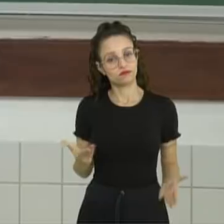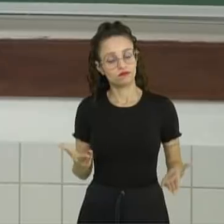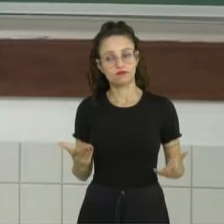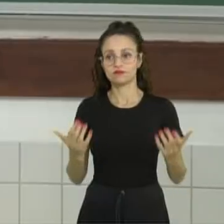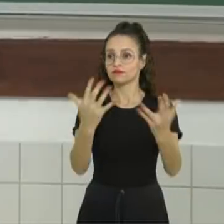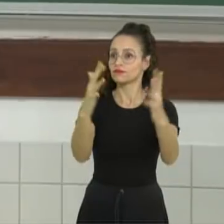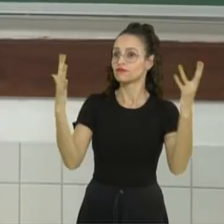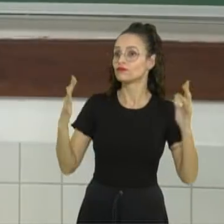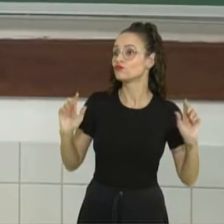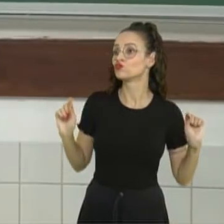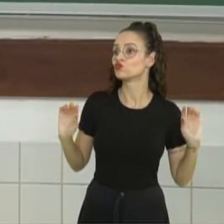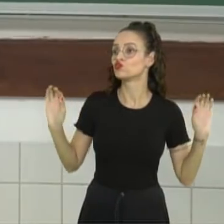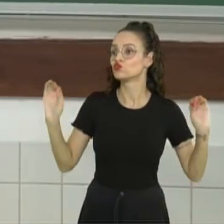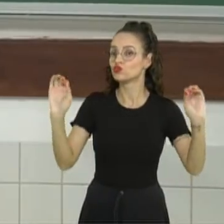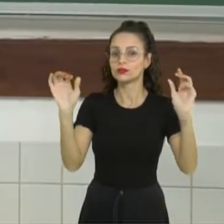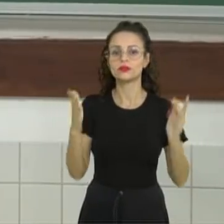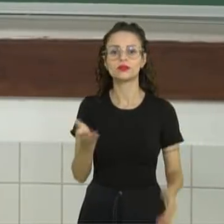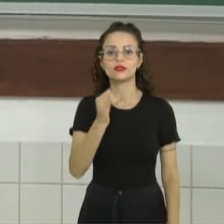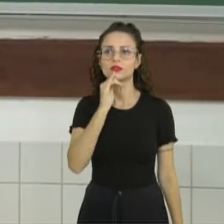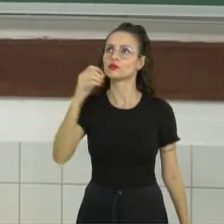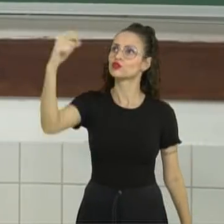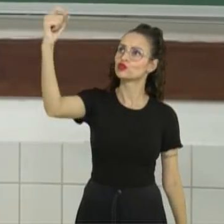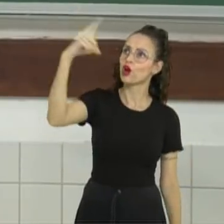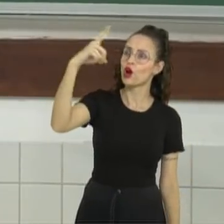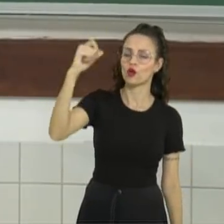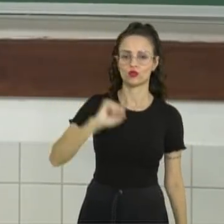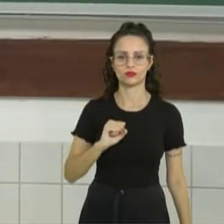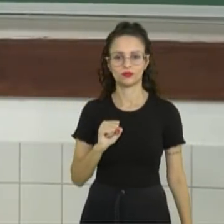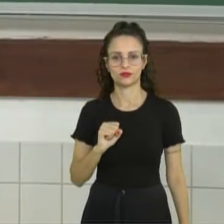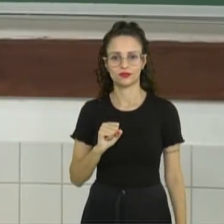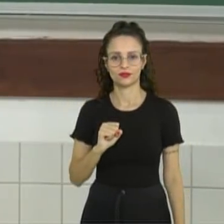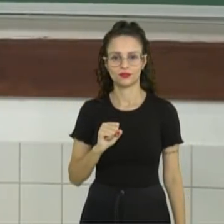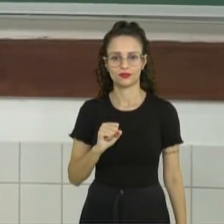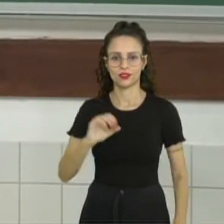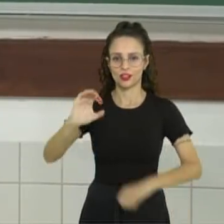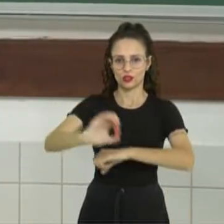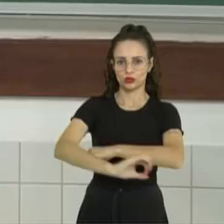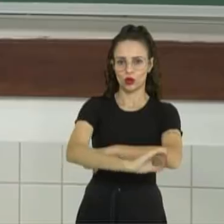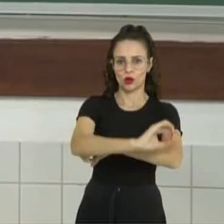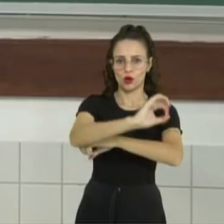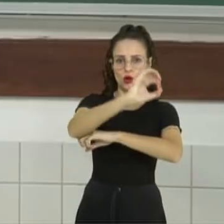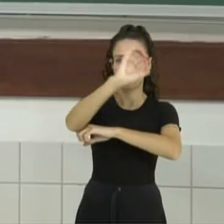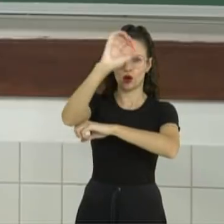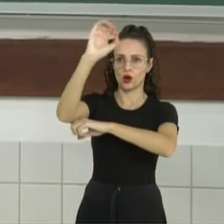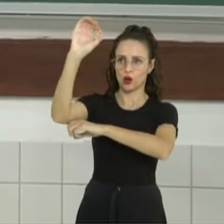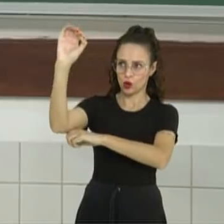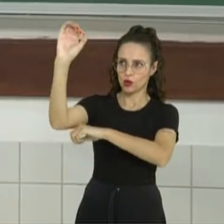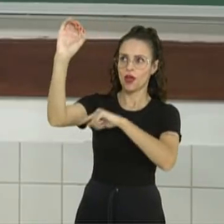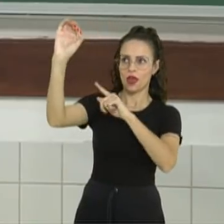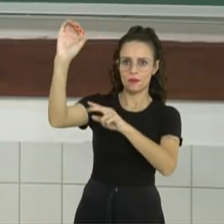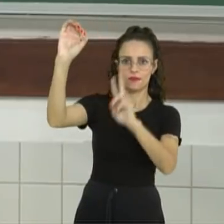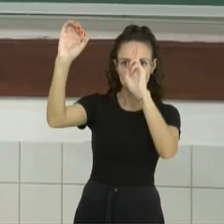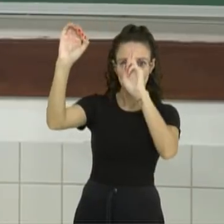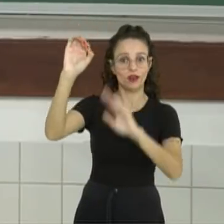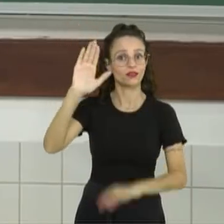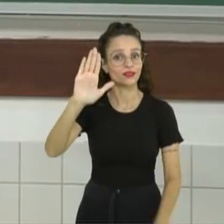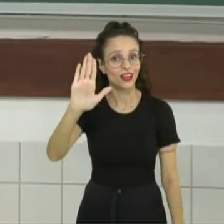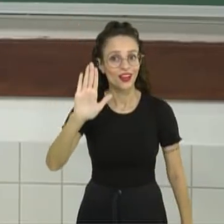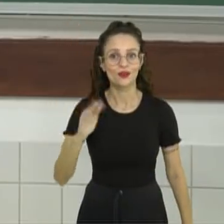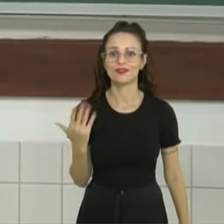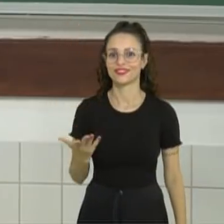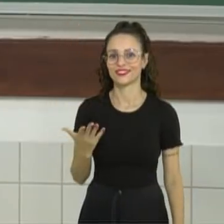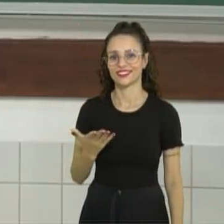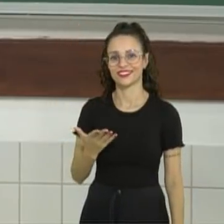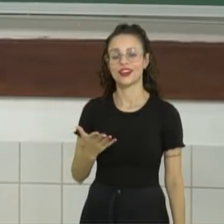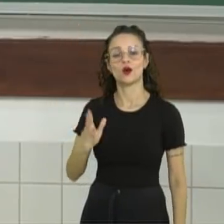não tem nada. Como assim, professor? E o sol no meio do céu? Não é um meio-dia? Não. O homem